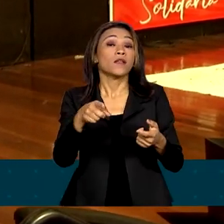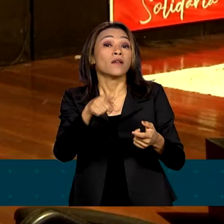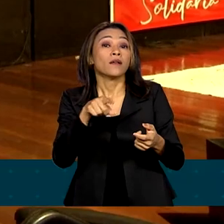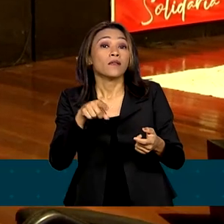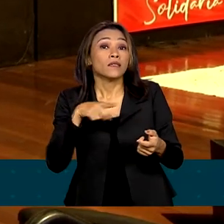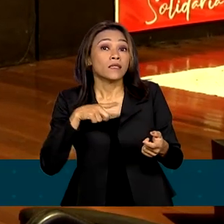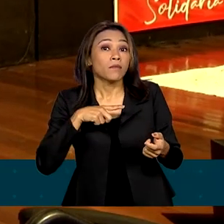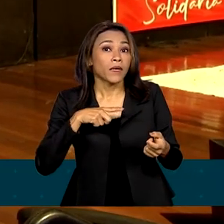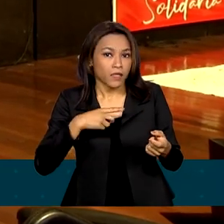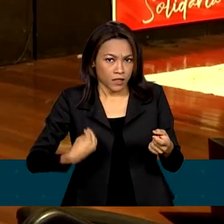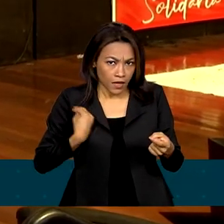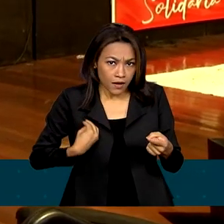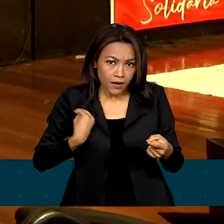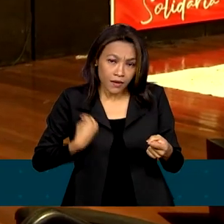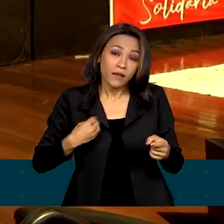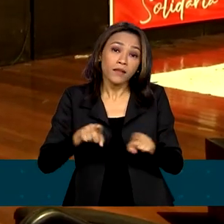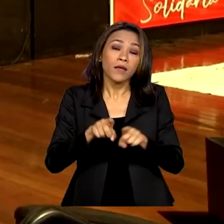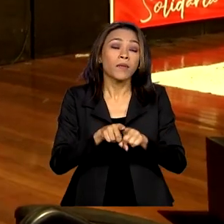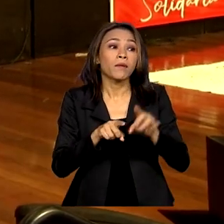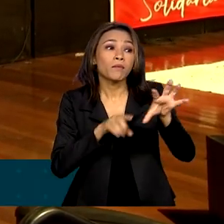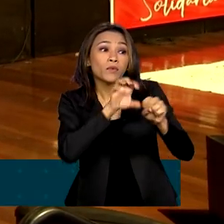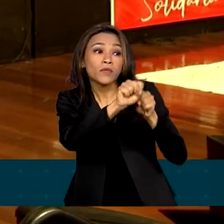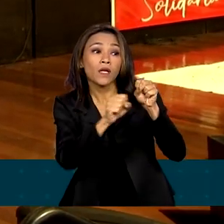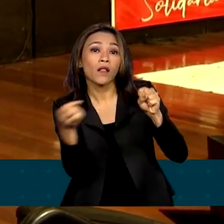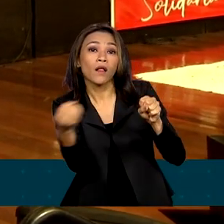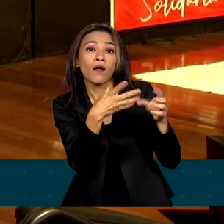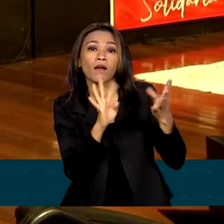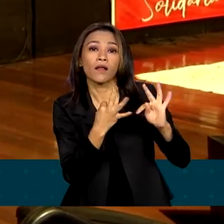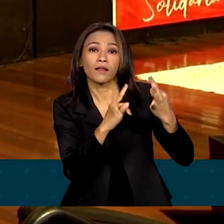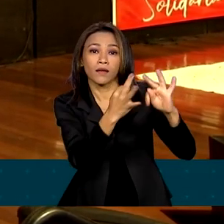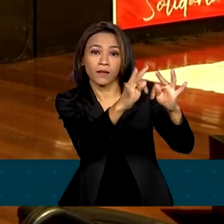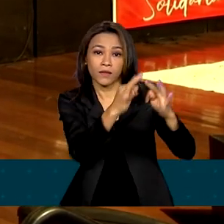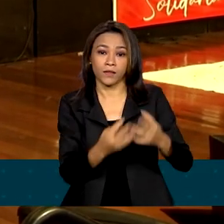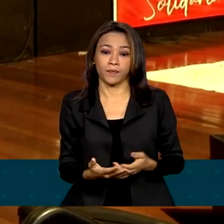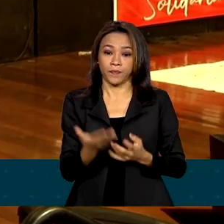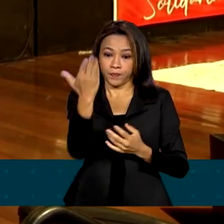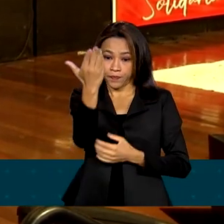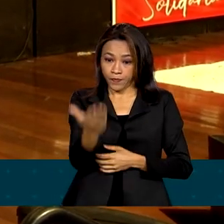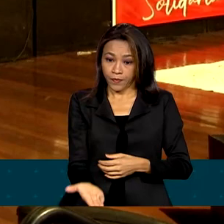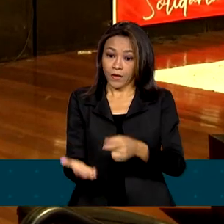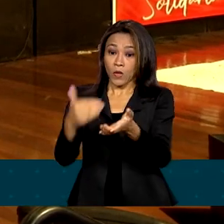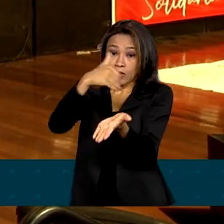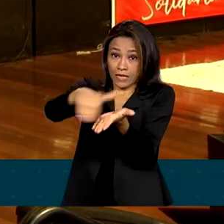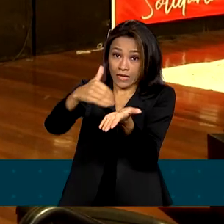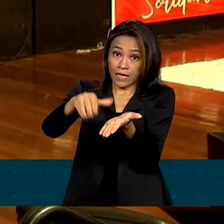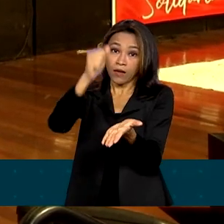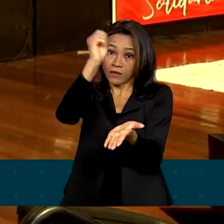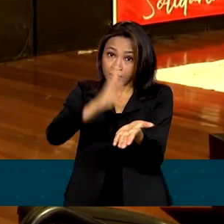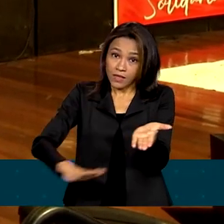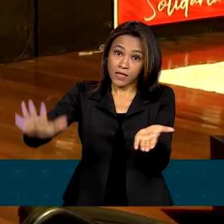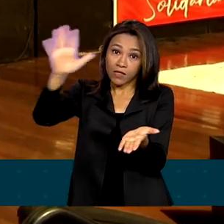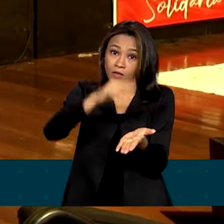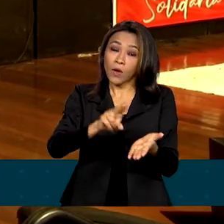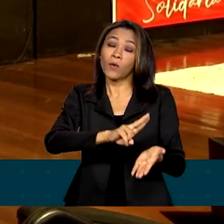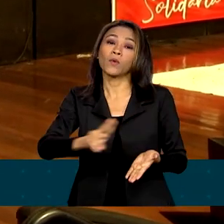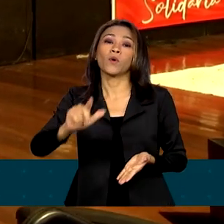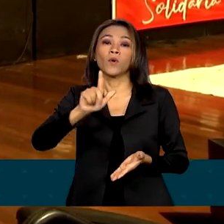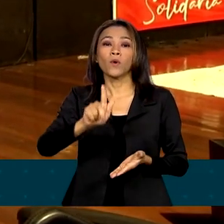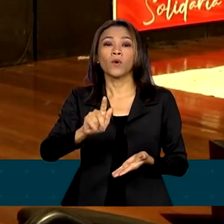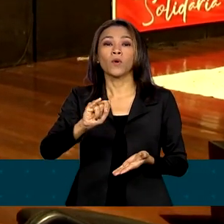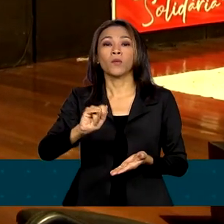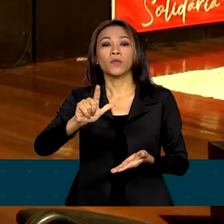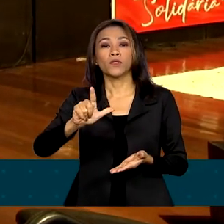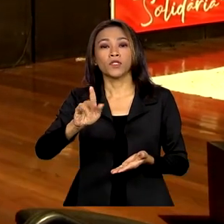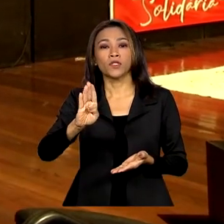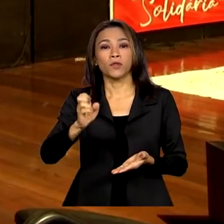que envolvem as novas tecnologias. O secretário nacional da Economia Popular e Solidária, Gilberto Carvalho,